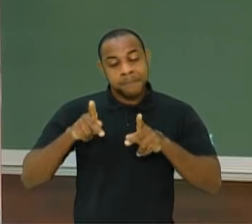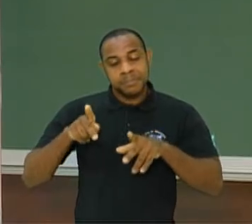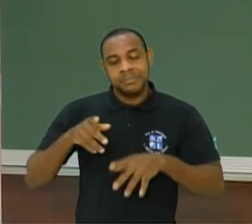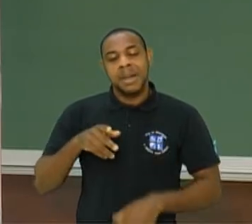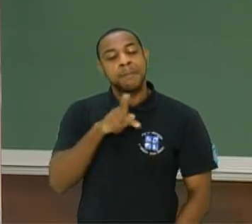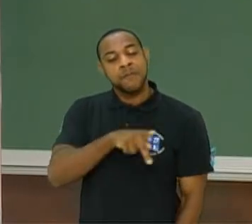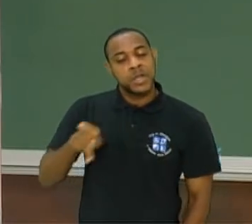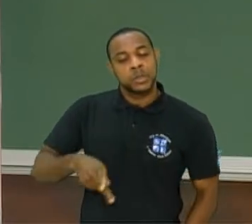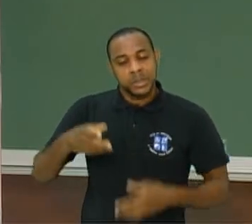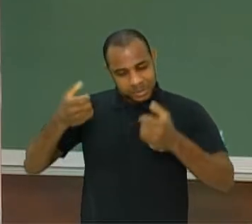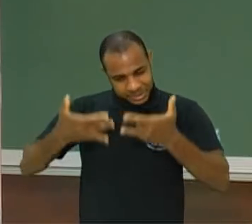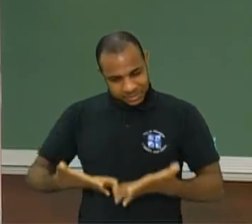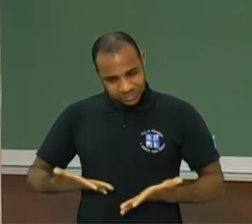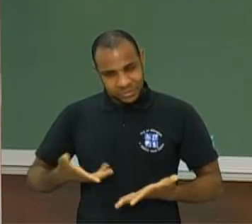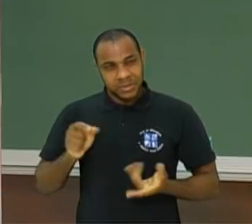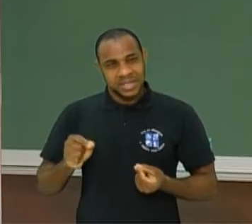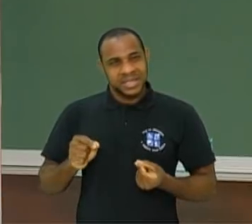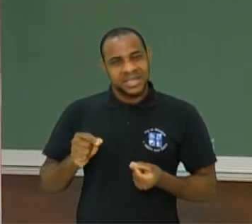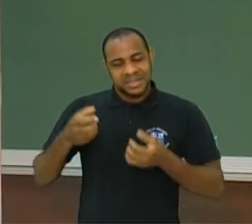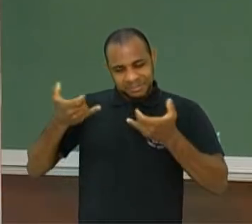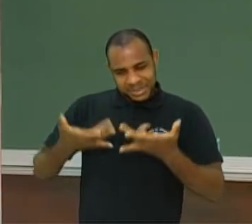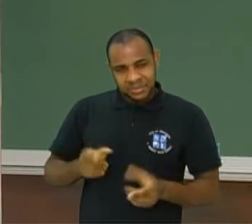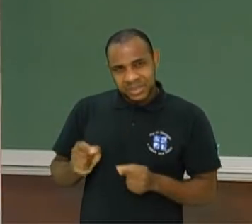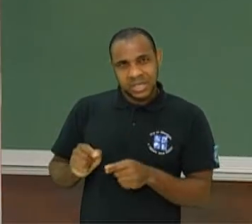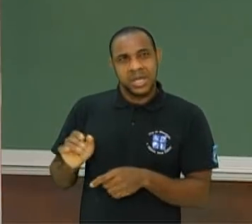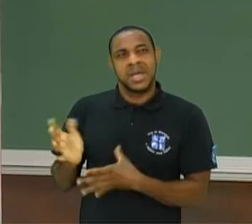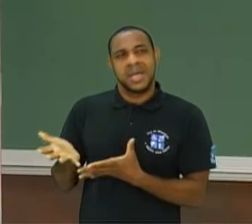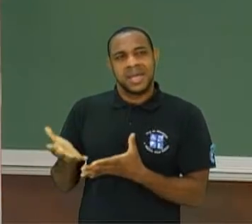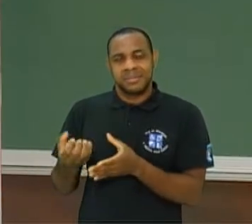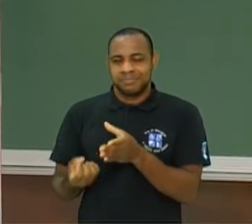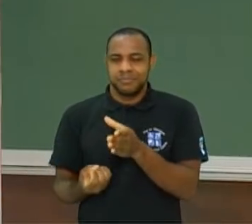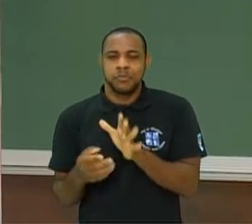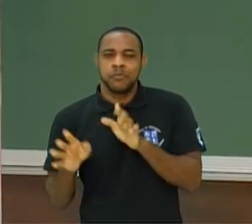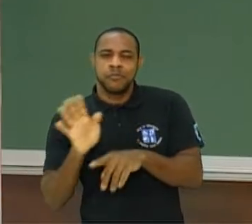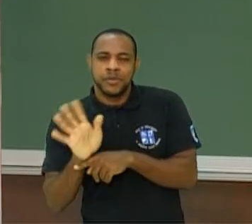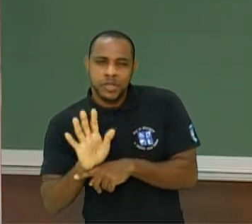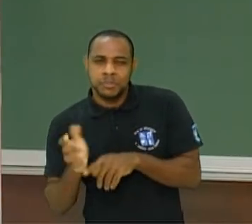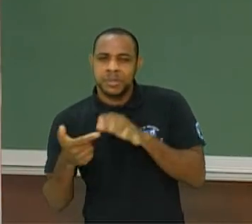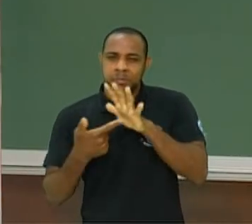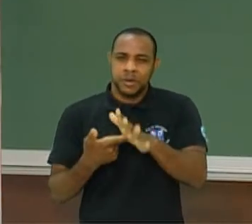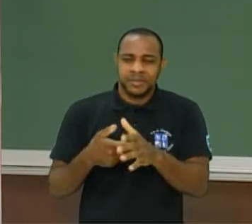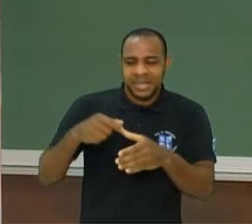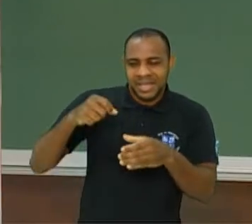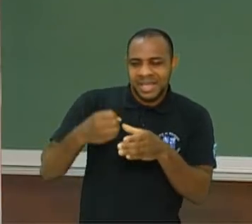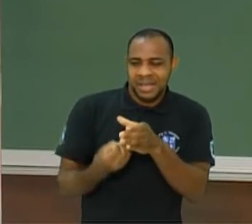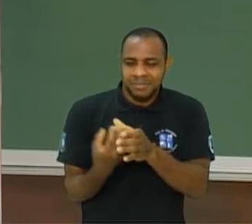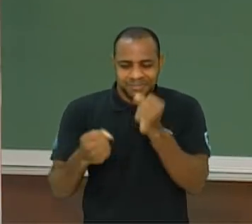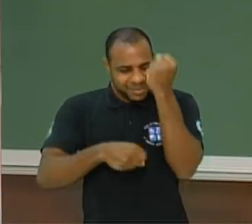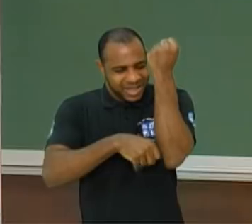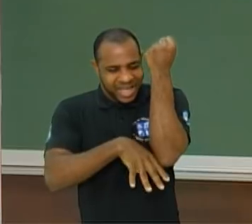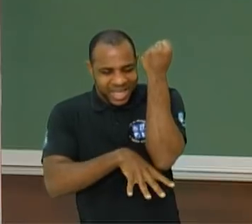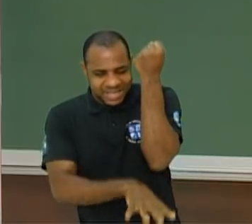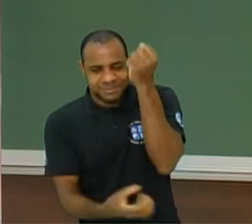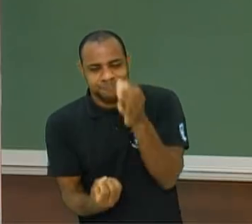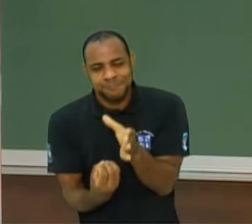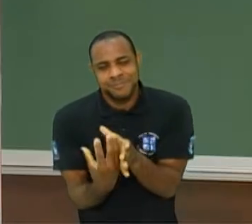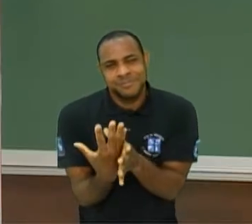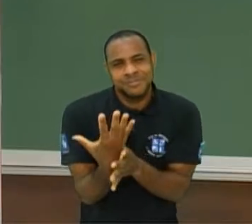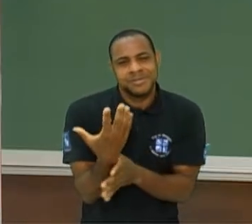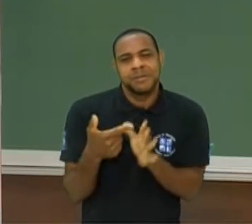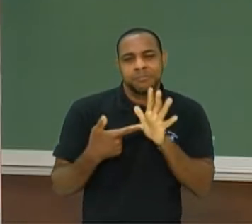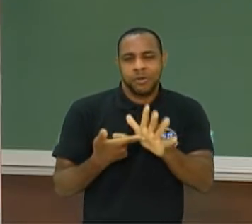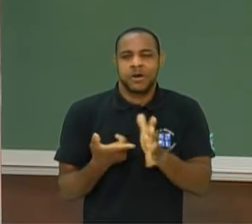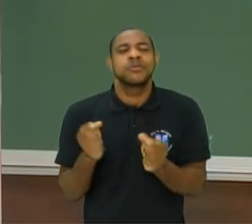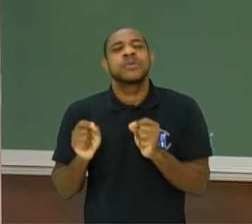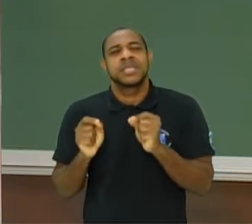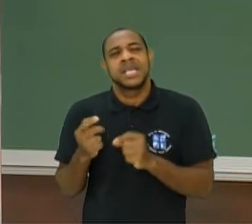Os fios que representam as raízes que estão germinando ali, brotando em toda a parte, né? Trazendo cultura,